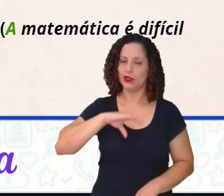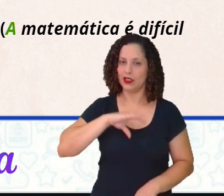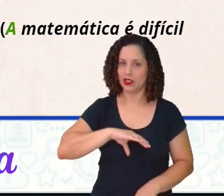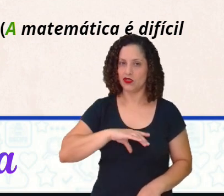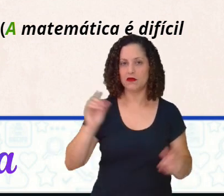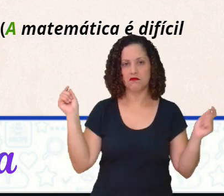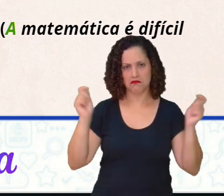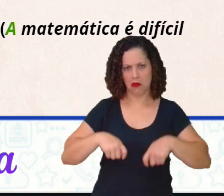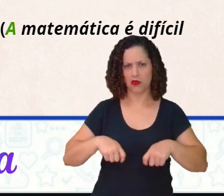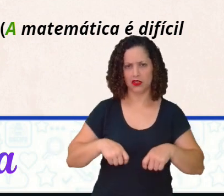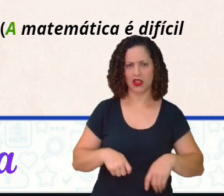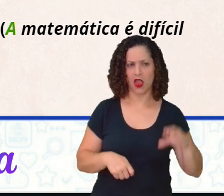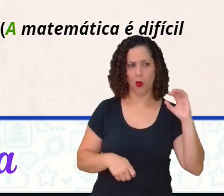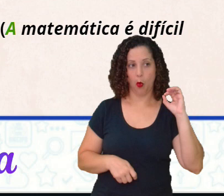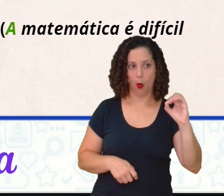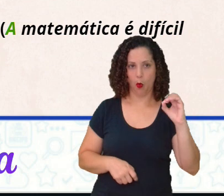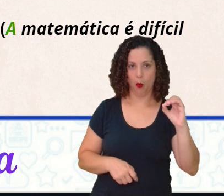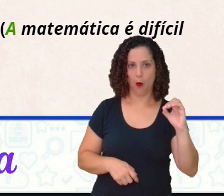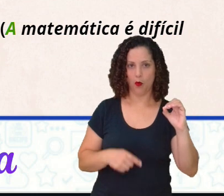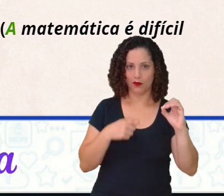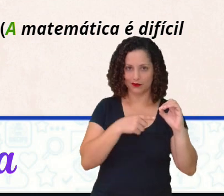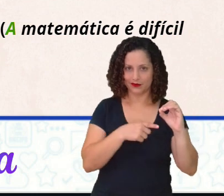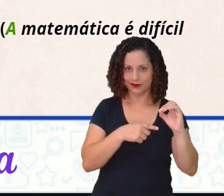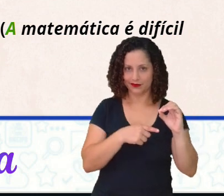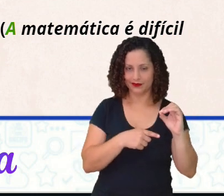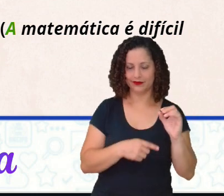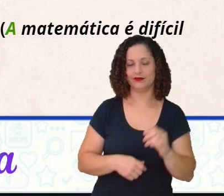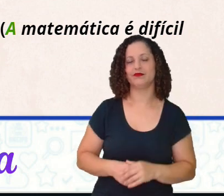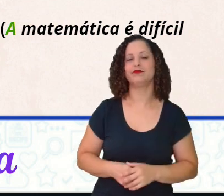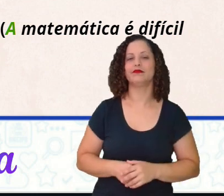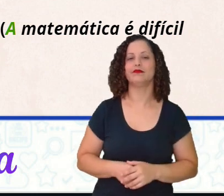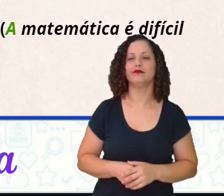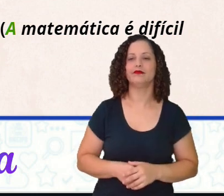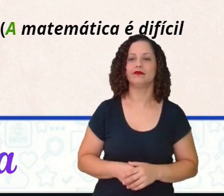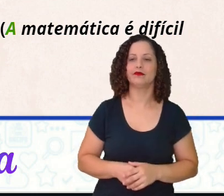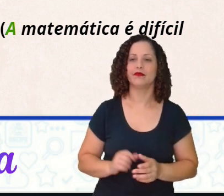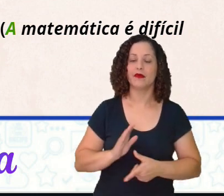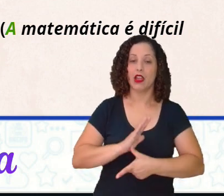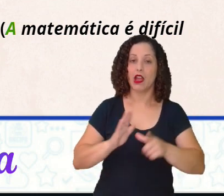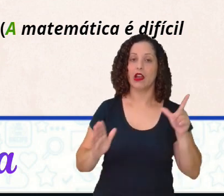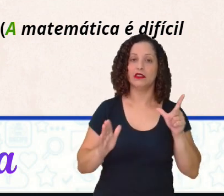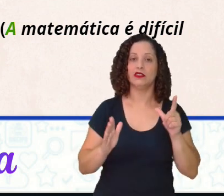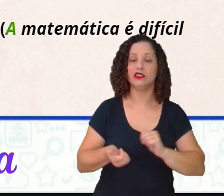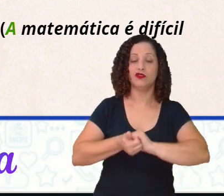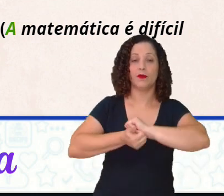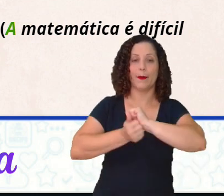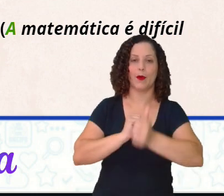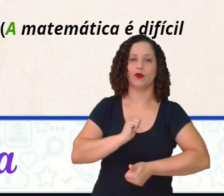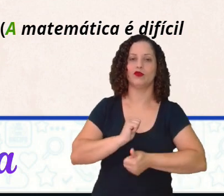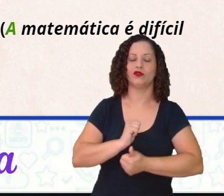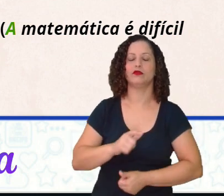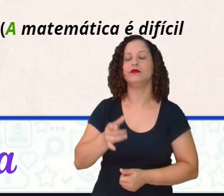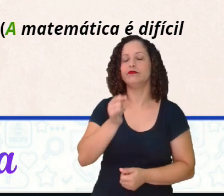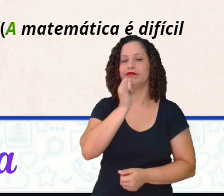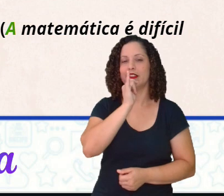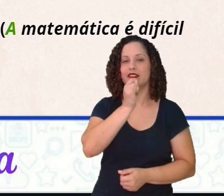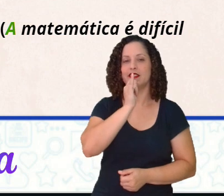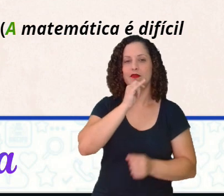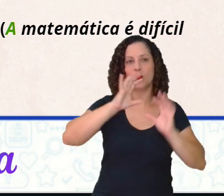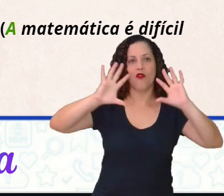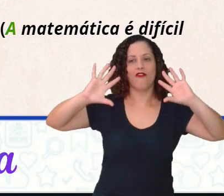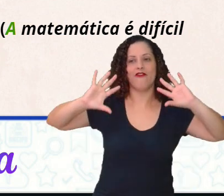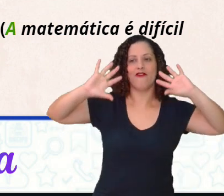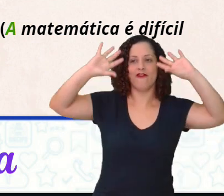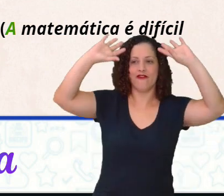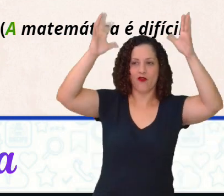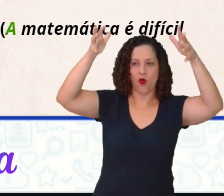É uma língua interessante, tá? Antes de esportes, voleibol is very popular